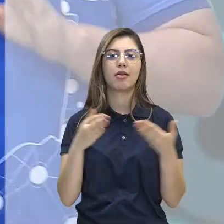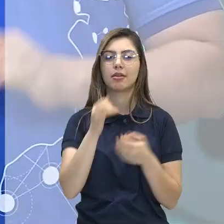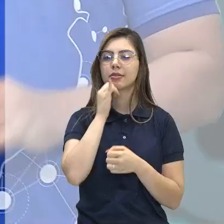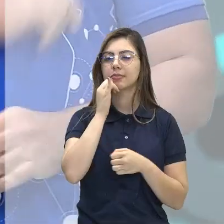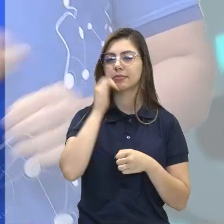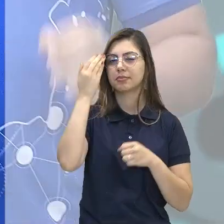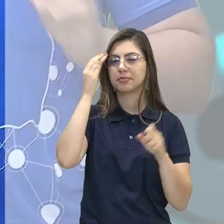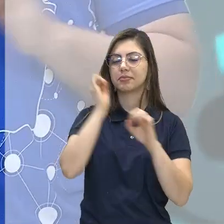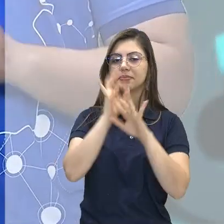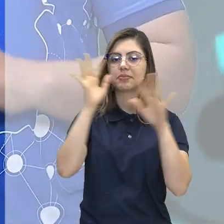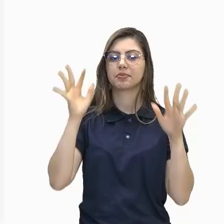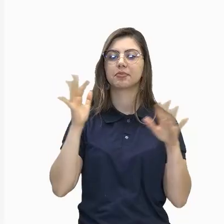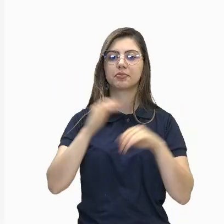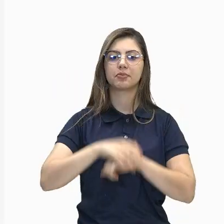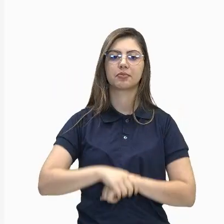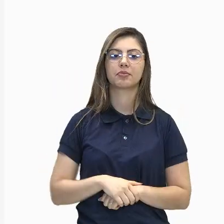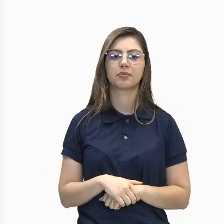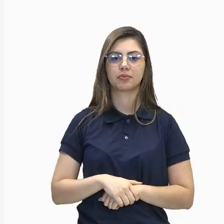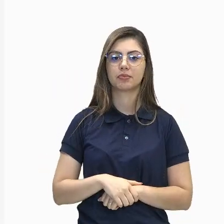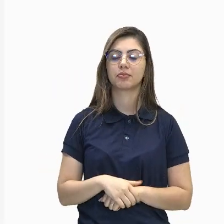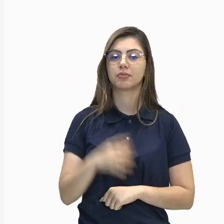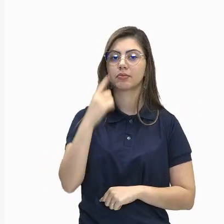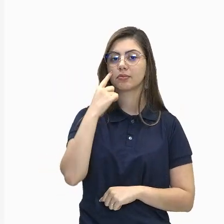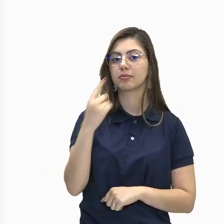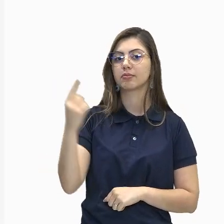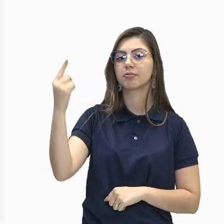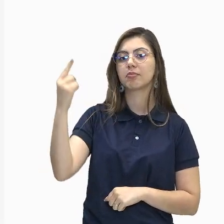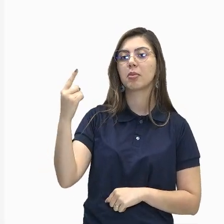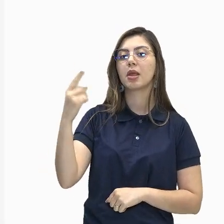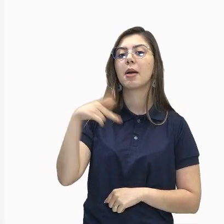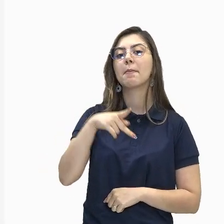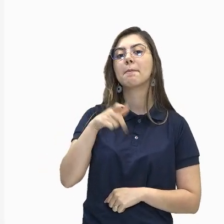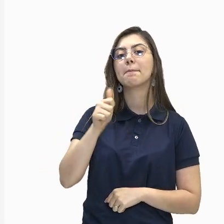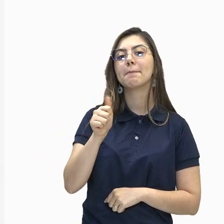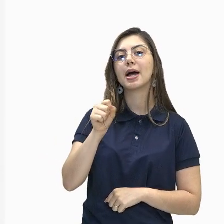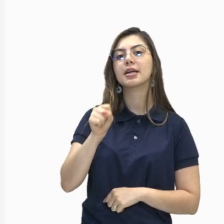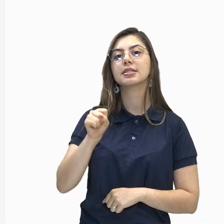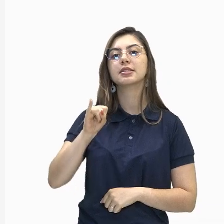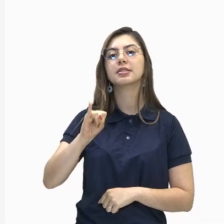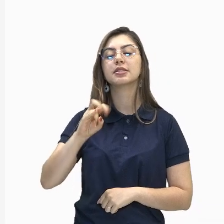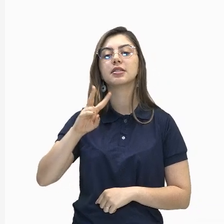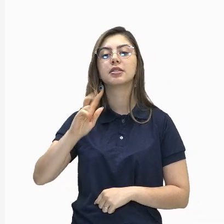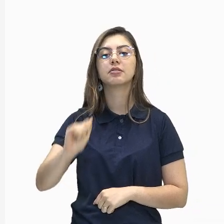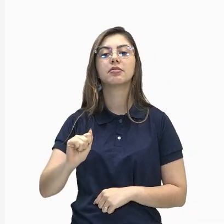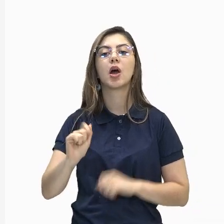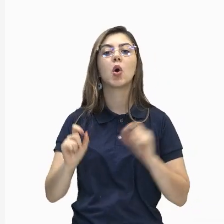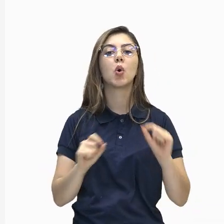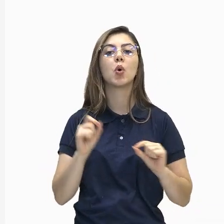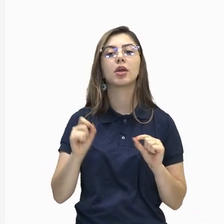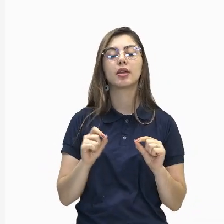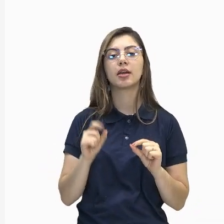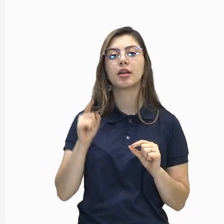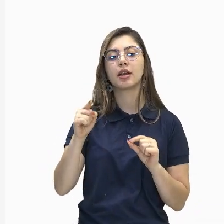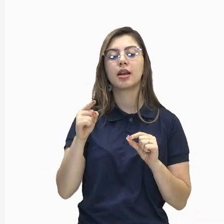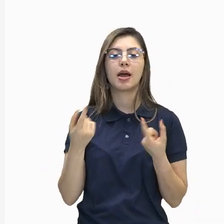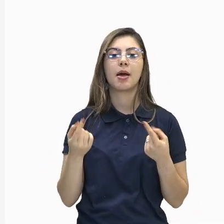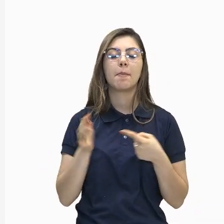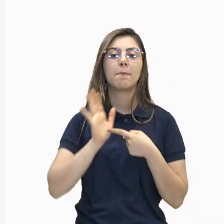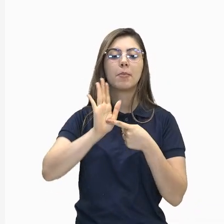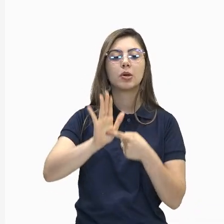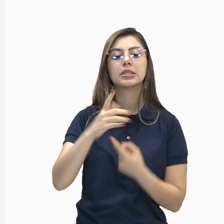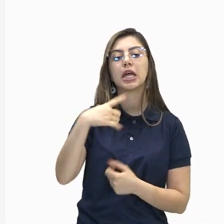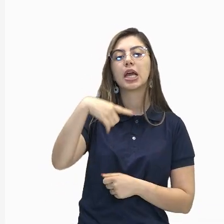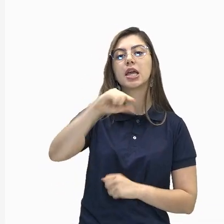claro, ok? Começando pelo agente da passiva. O que é o agente da passiva? É o termo que indica quem praticou a